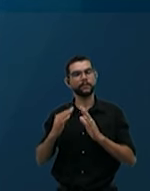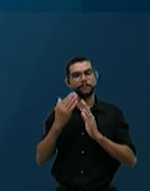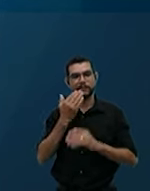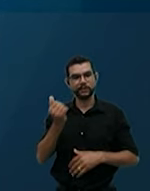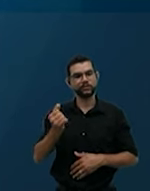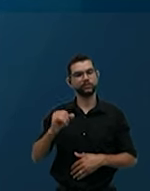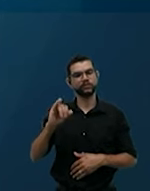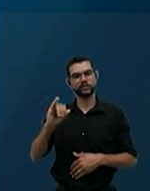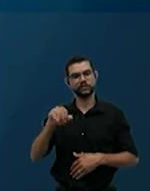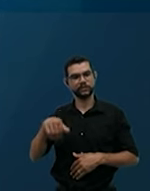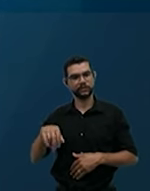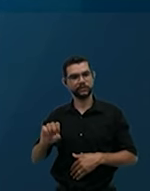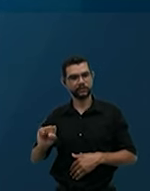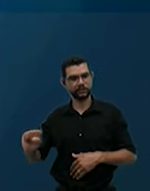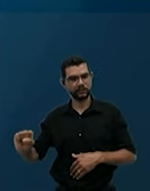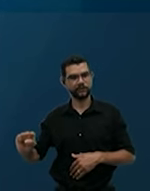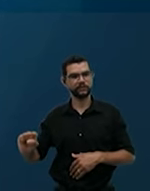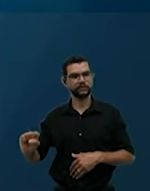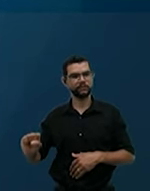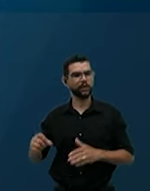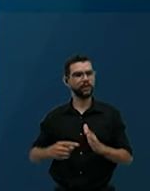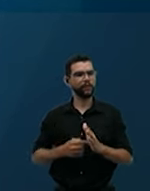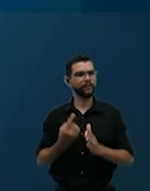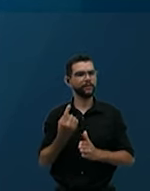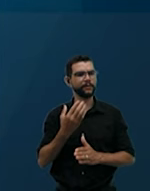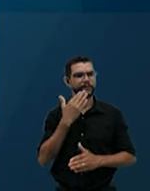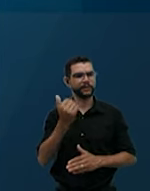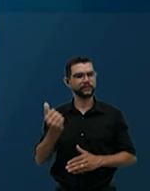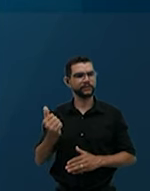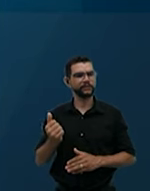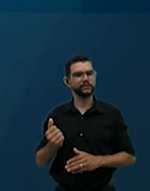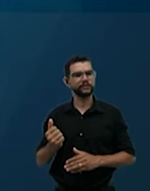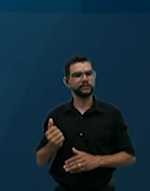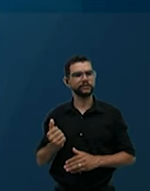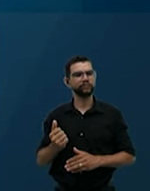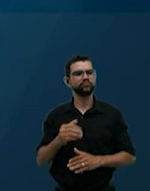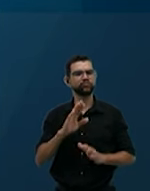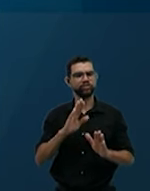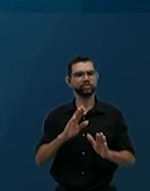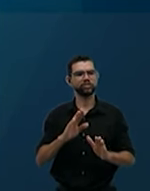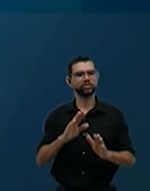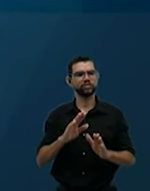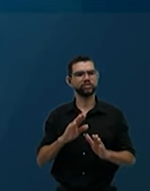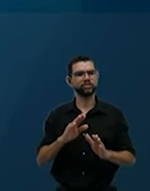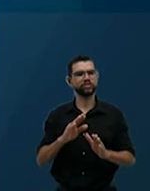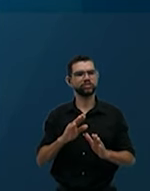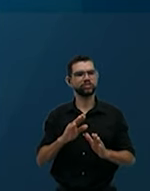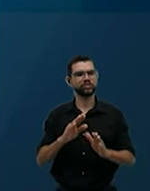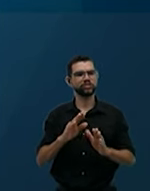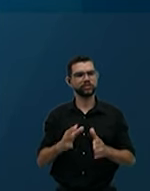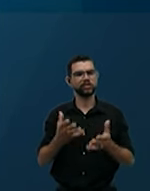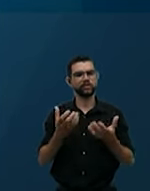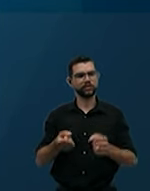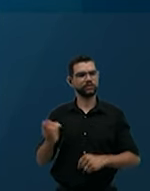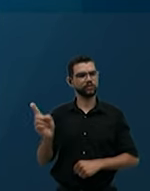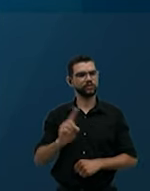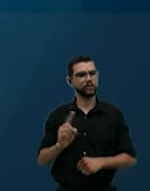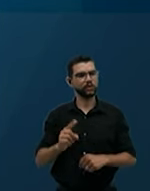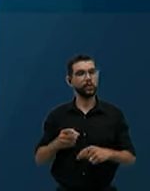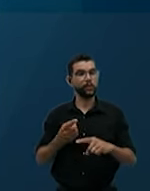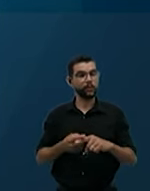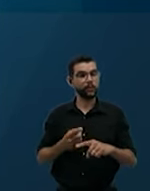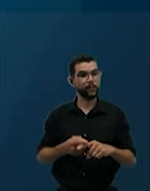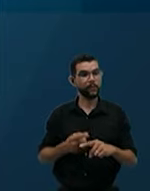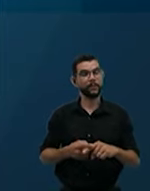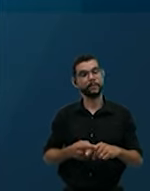pedido do INSS resta aqui já refutado, seja porque toda a documentação, senhoras ministras, senhores